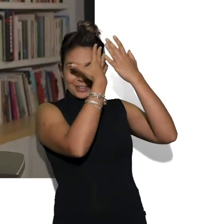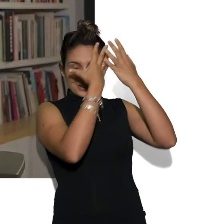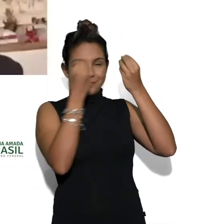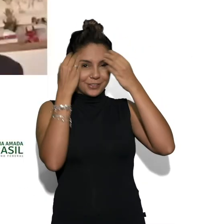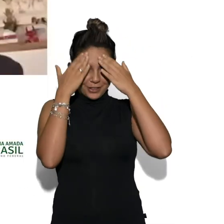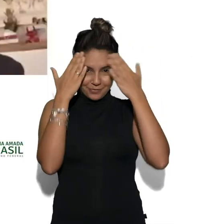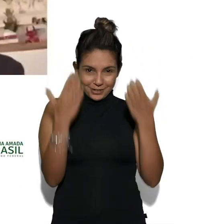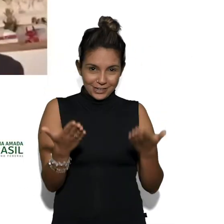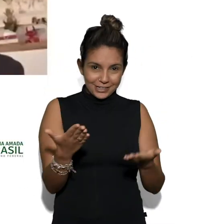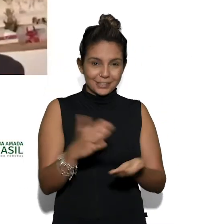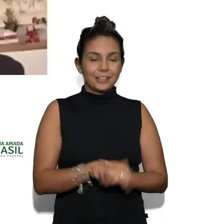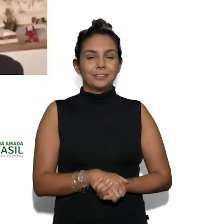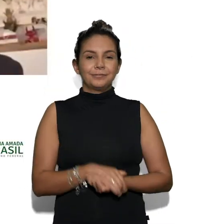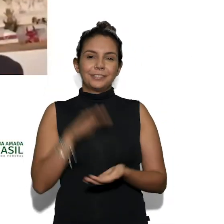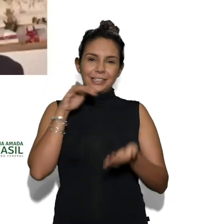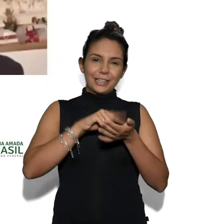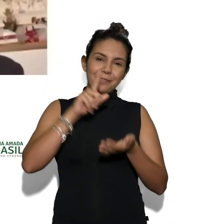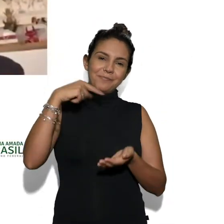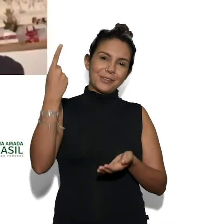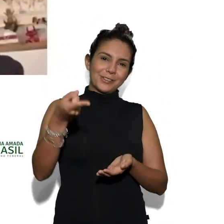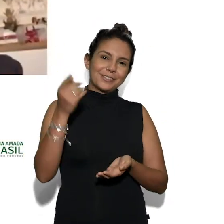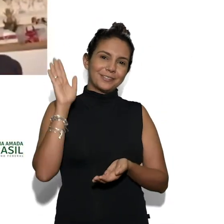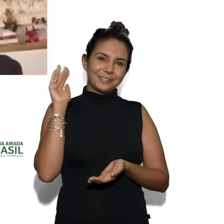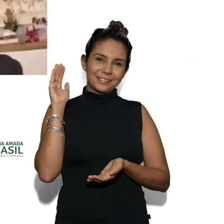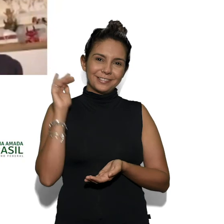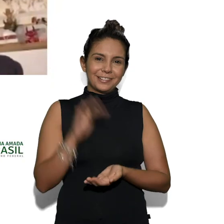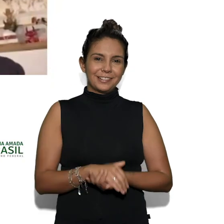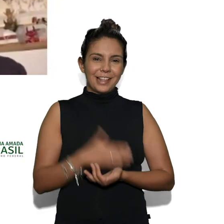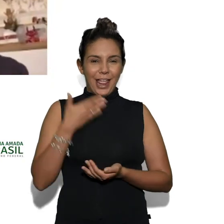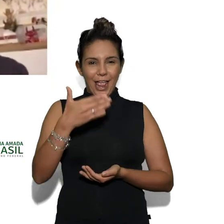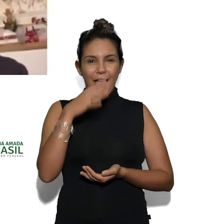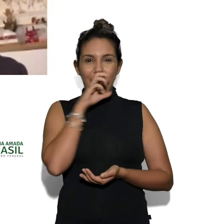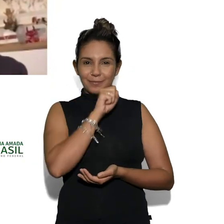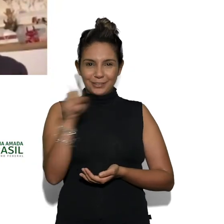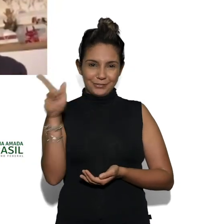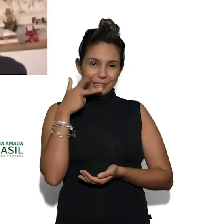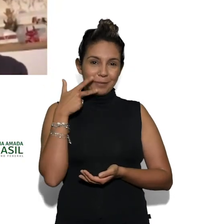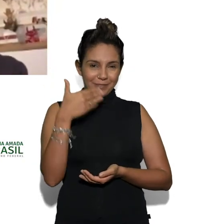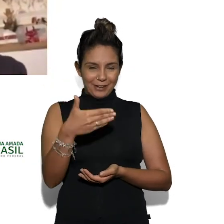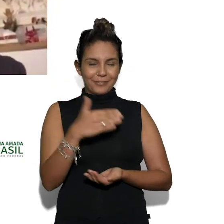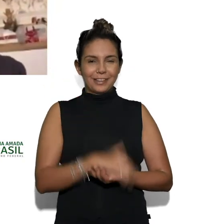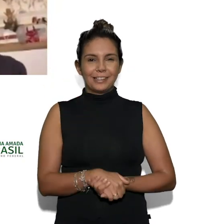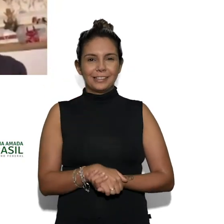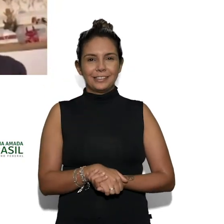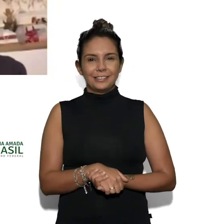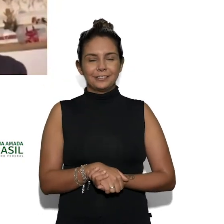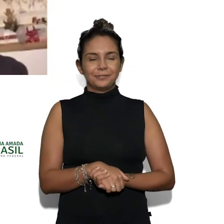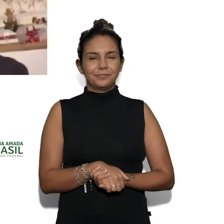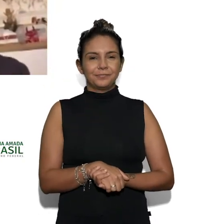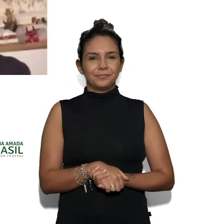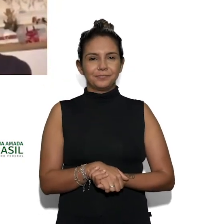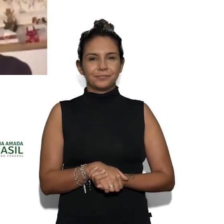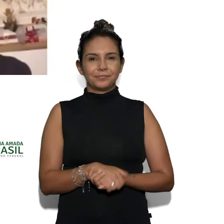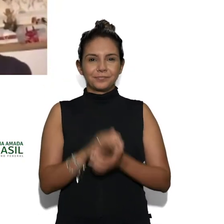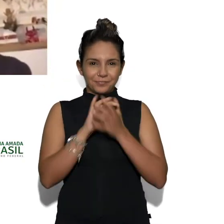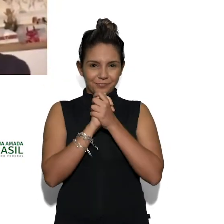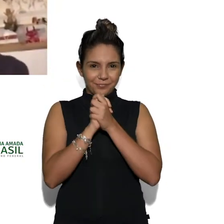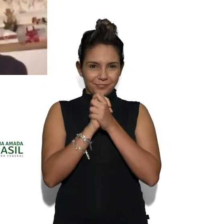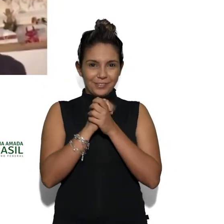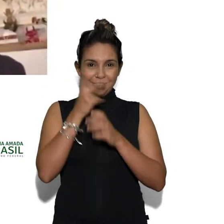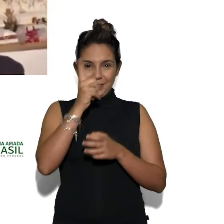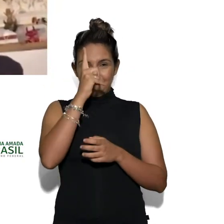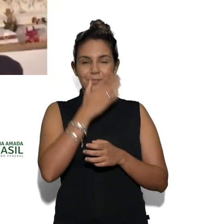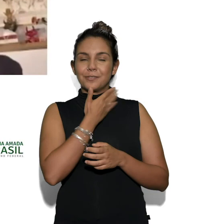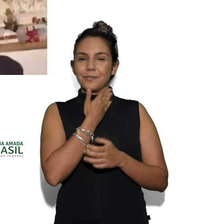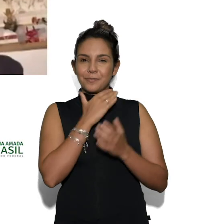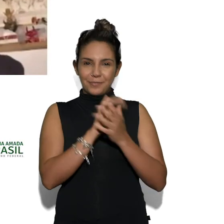Muito obrigado, Walter Hugo, e até a próxima, né? Que seja breve. Até breve. Que seja breve. E parabéns ao Sempre o